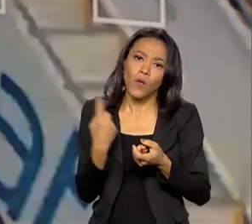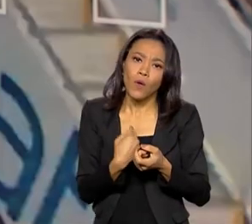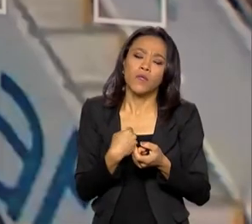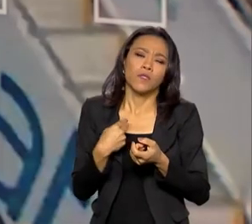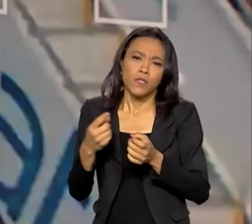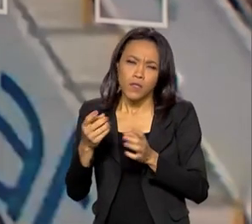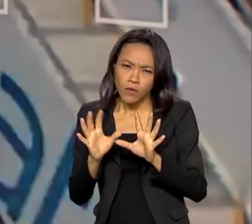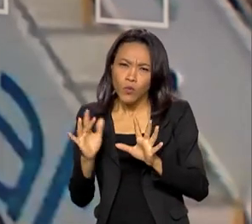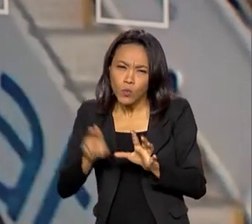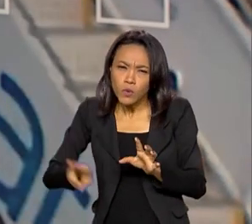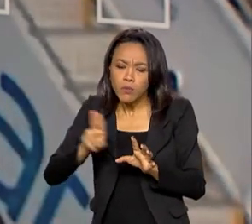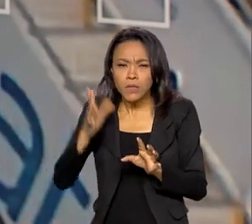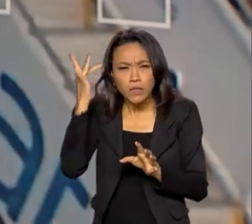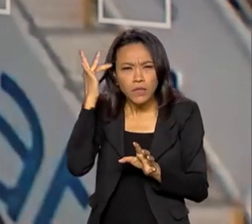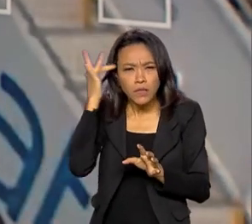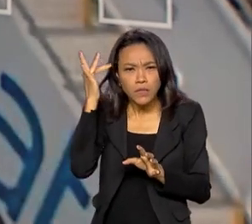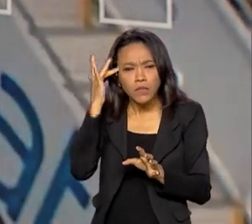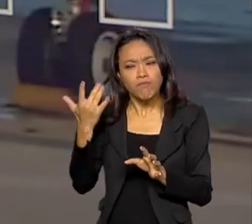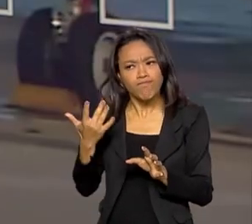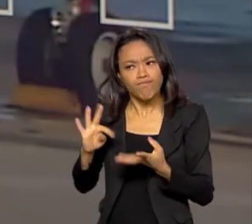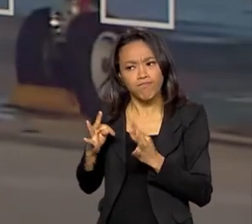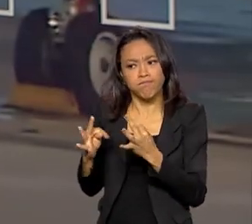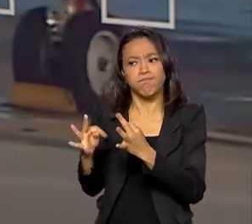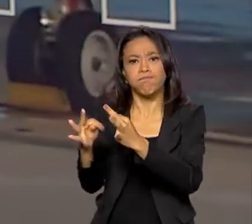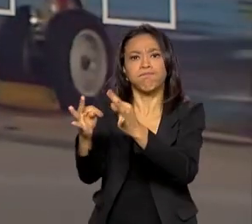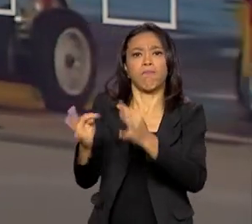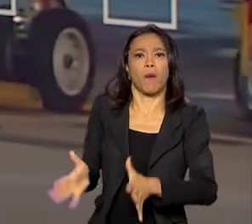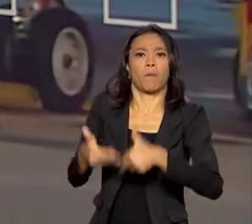tratamento. E tudo isso somado